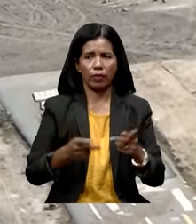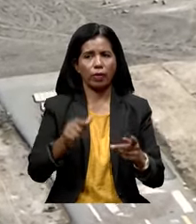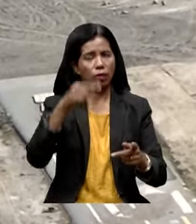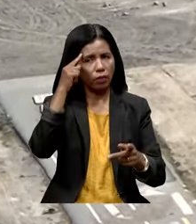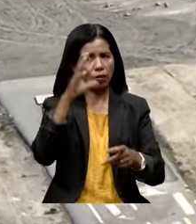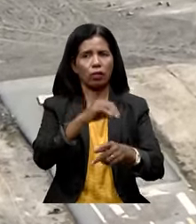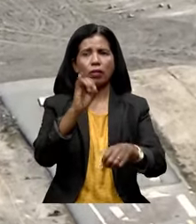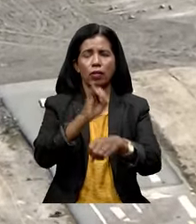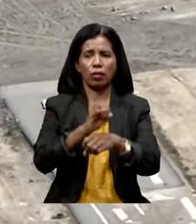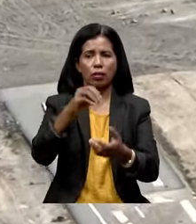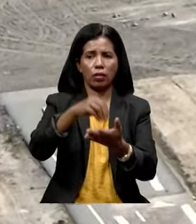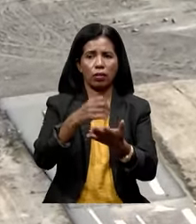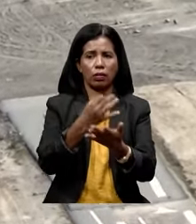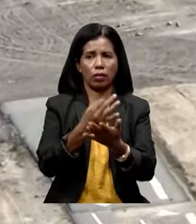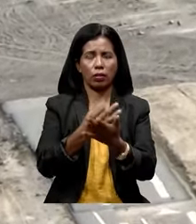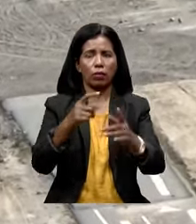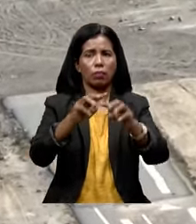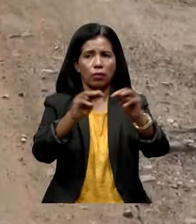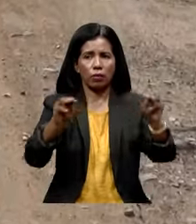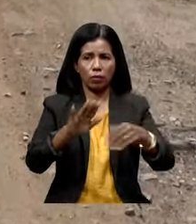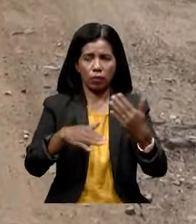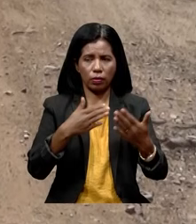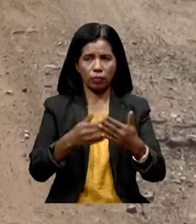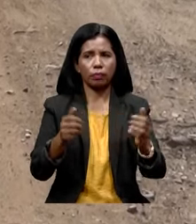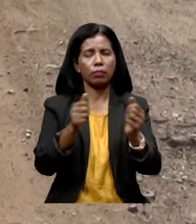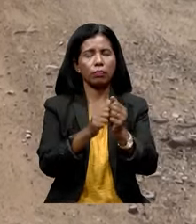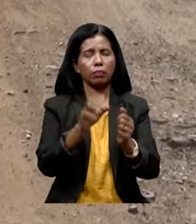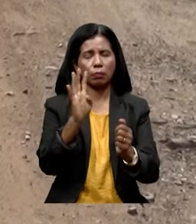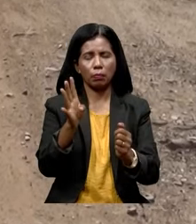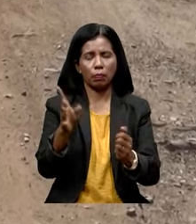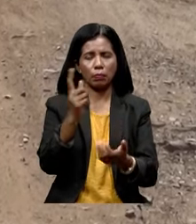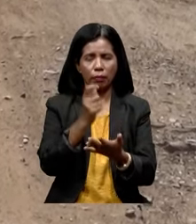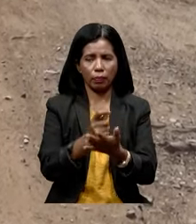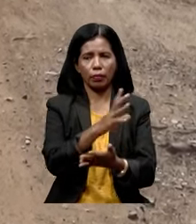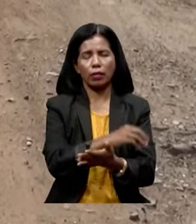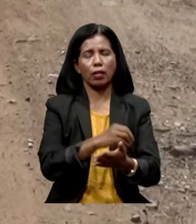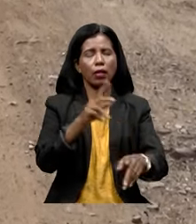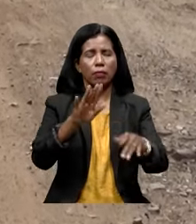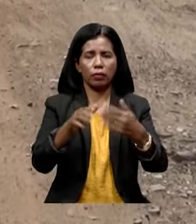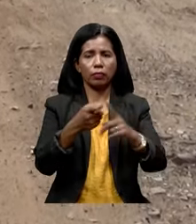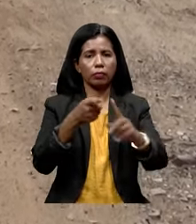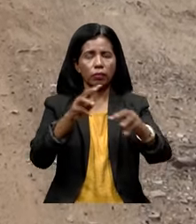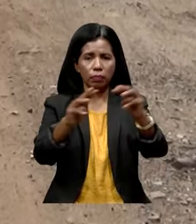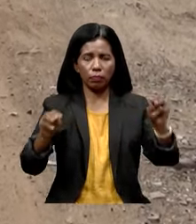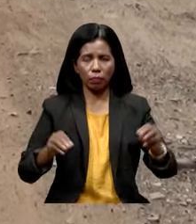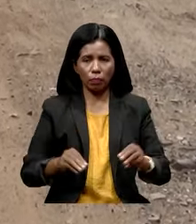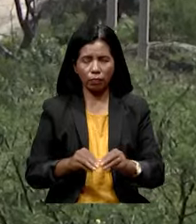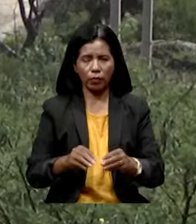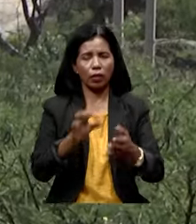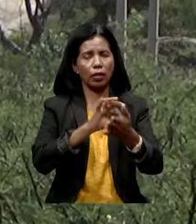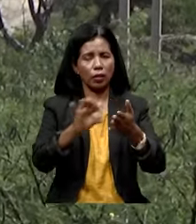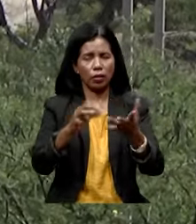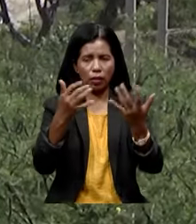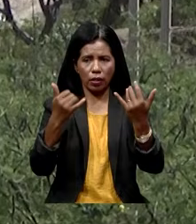igreja aloca um orçamento para cada município, Hamutu cria um rato nulo, no dadão né, peregrino russi município ne be